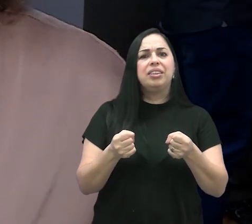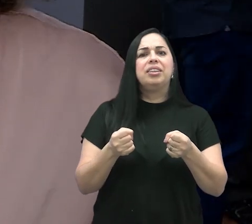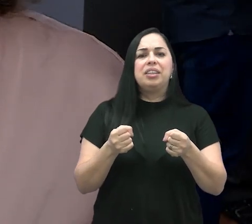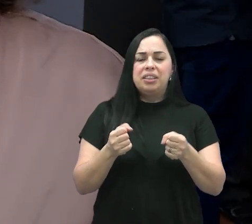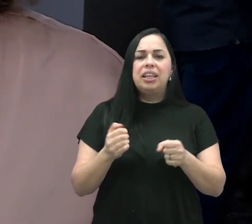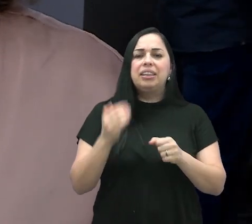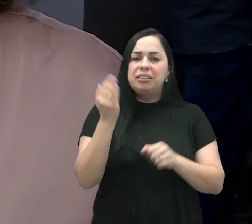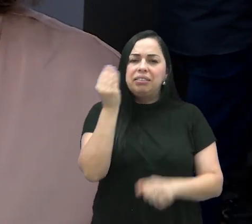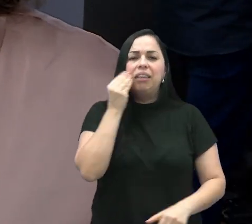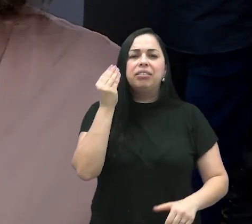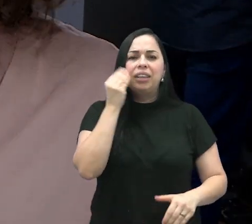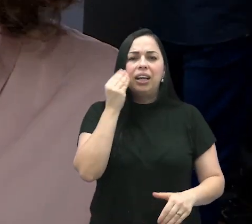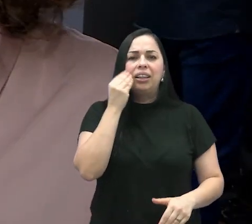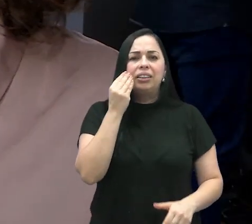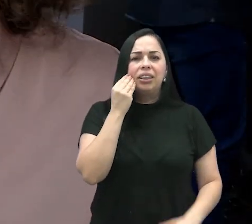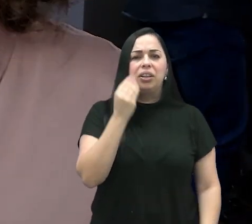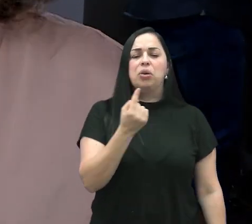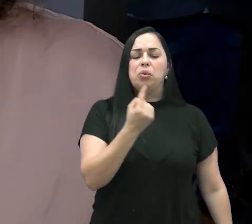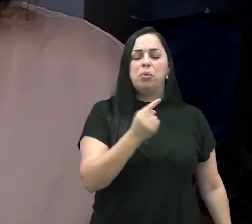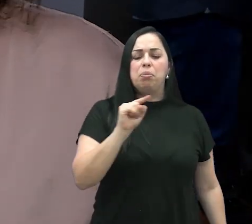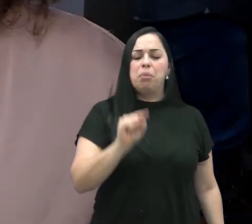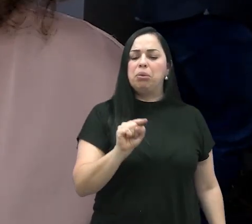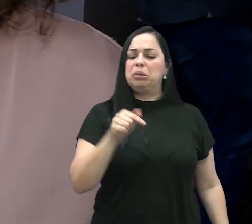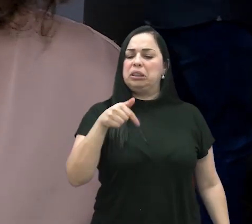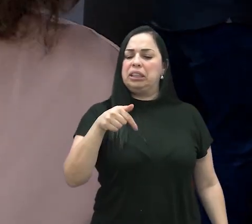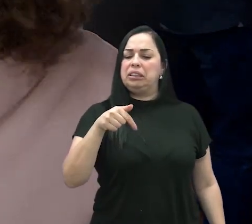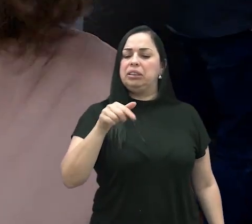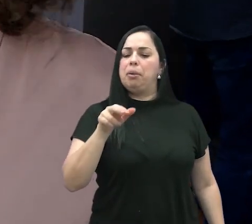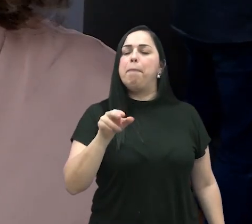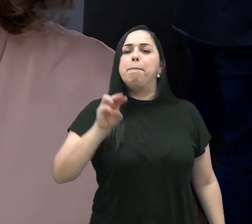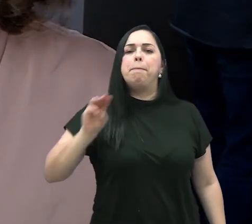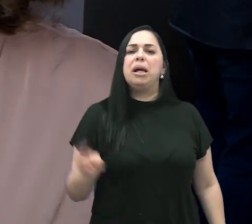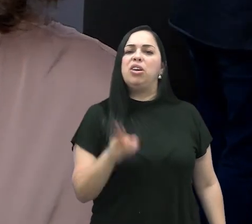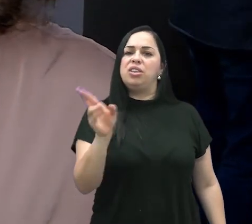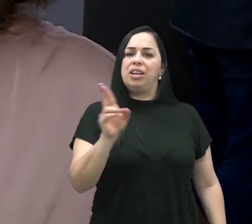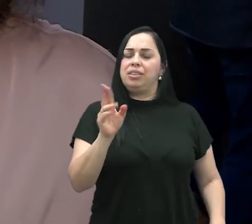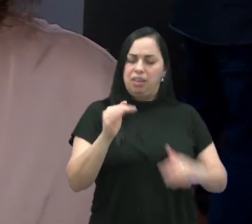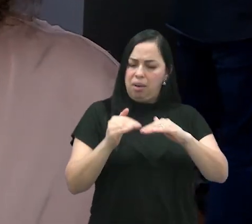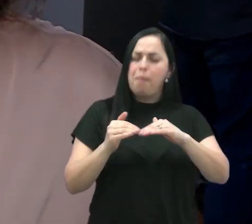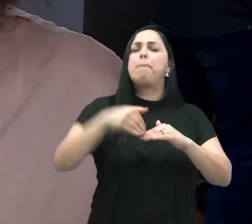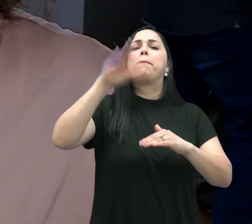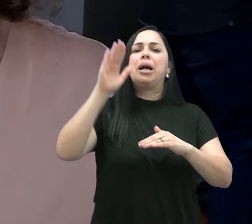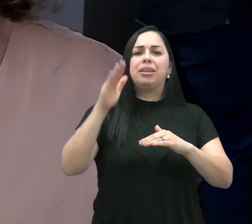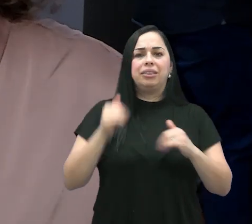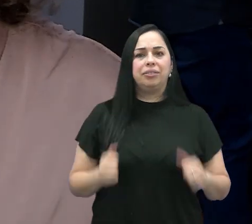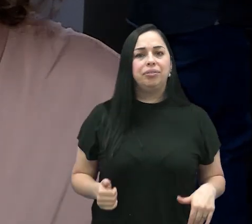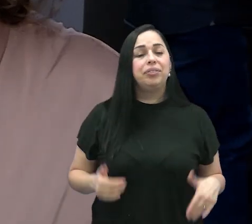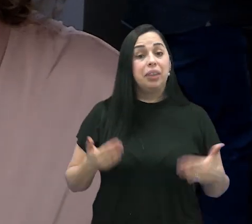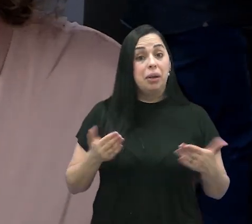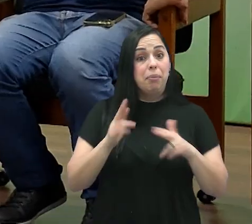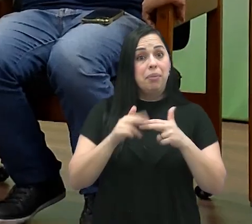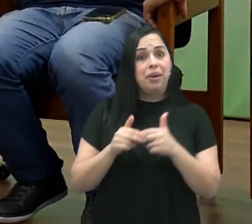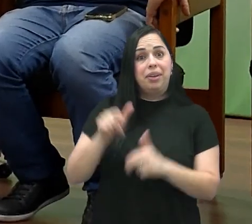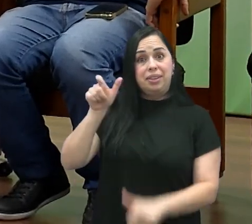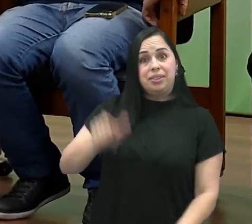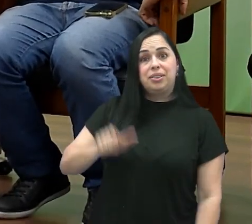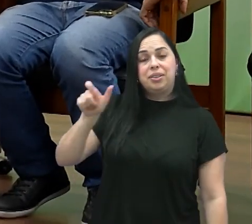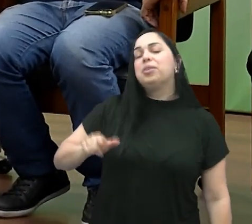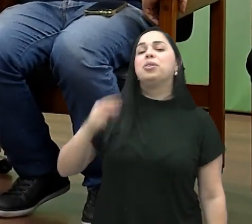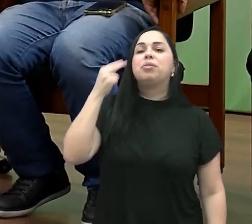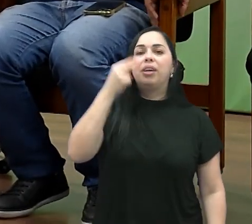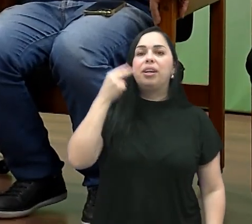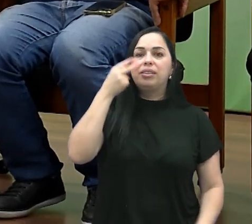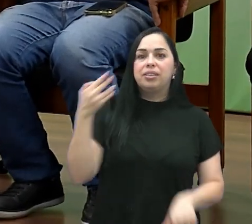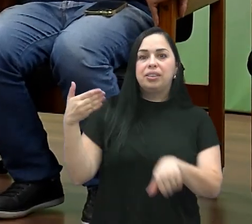força-tarefa, passar dos 2 dígitos, passar do 1,71 para 10 ponto alguma coisa. É o nosso sonho de consumo. Os vereadores